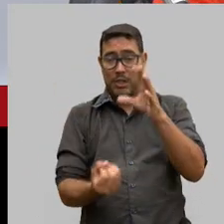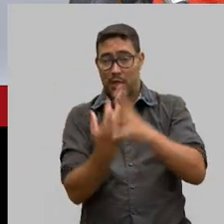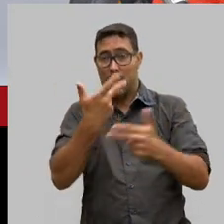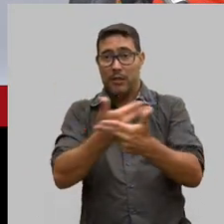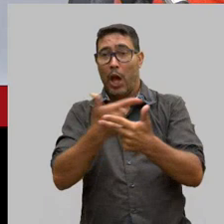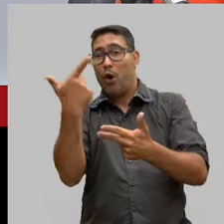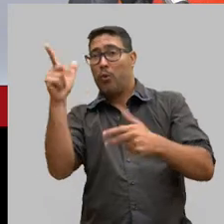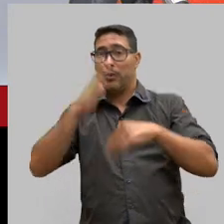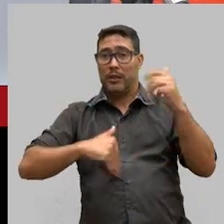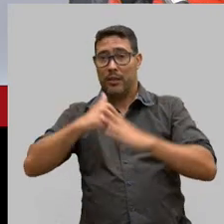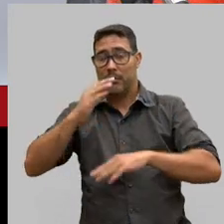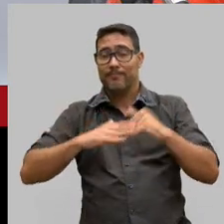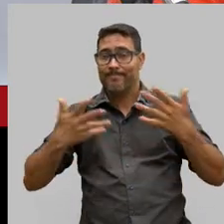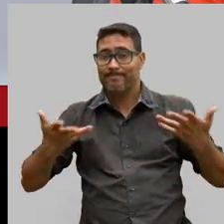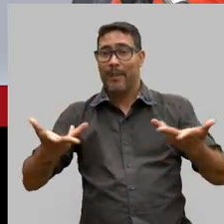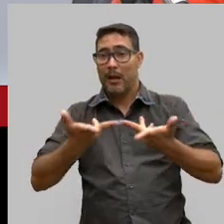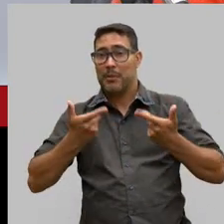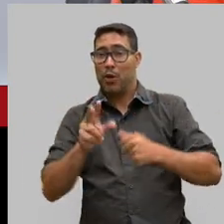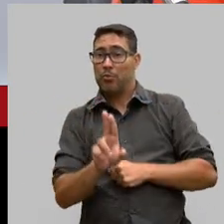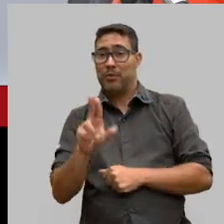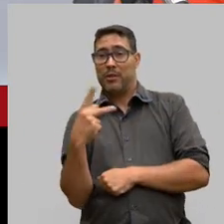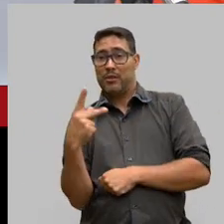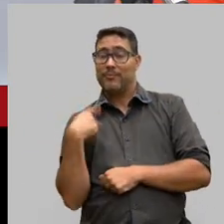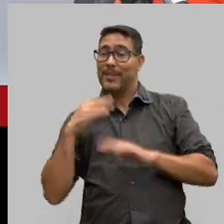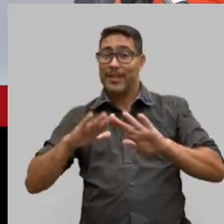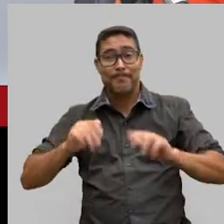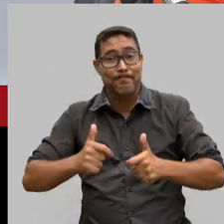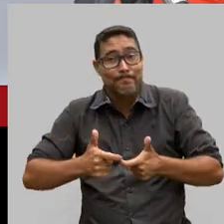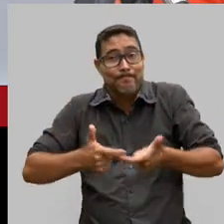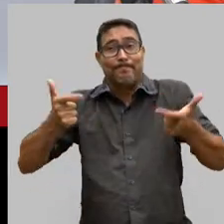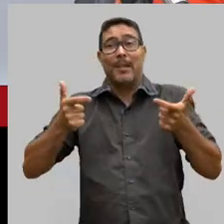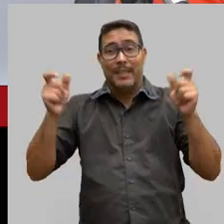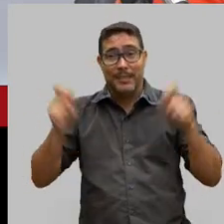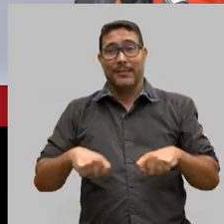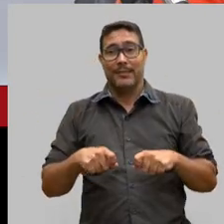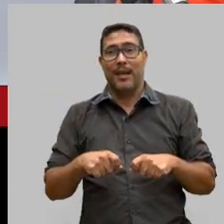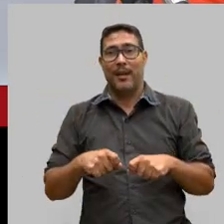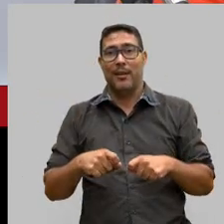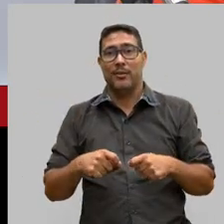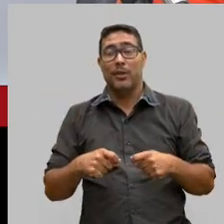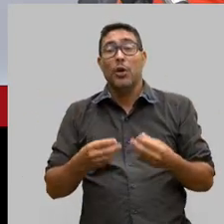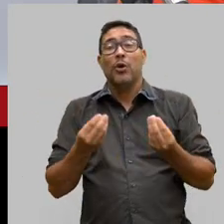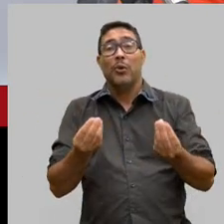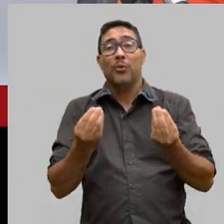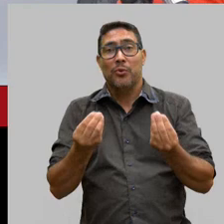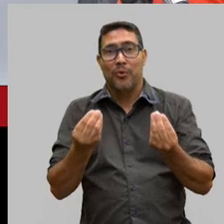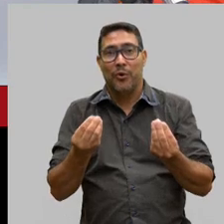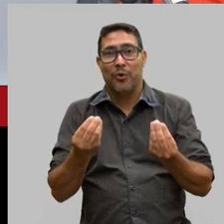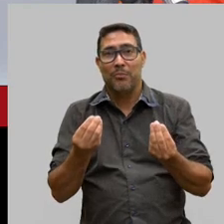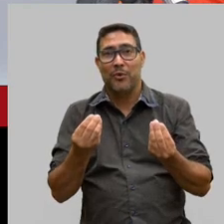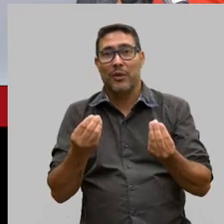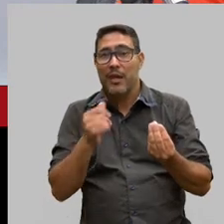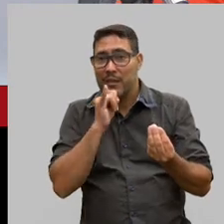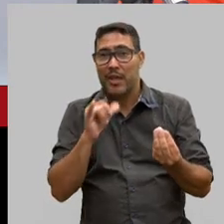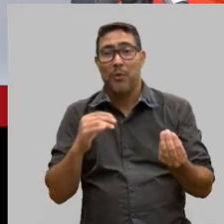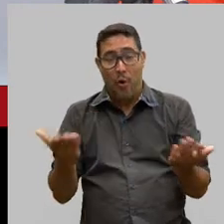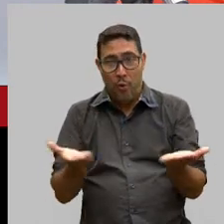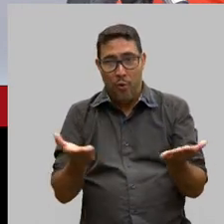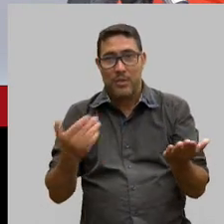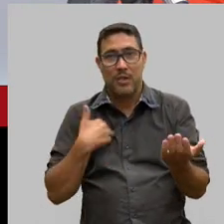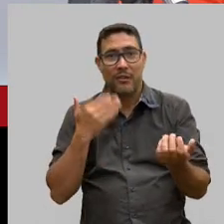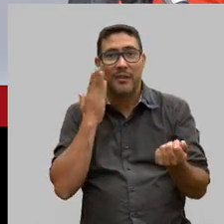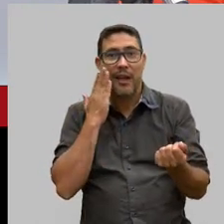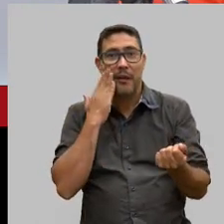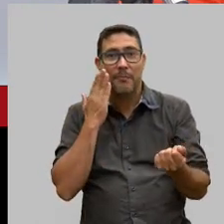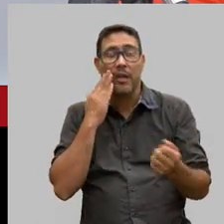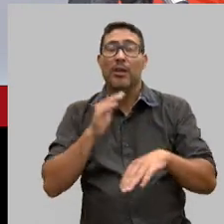habilidades A partir dessa é enorme como é que a gente para hoje né Hoje eu sabendo que eu tenho